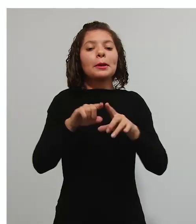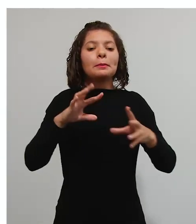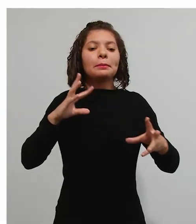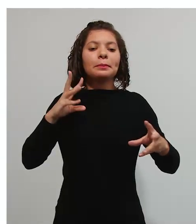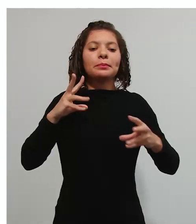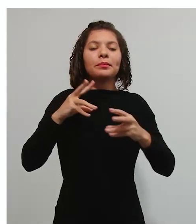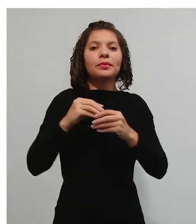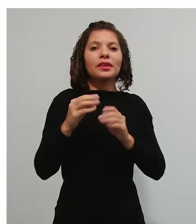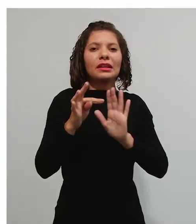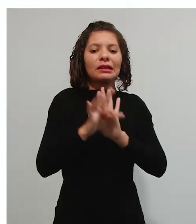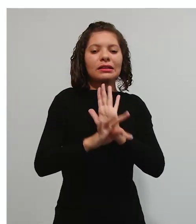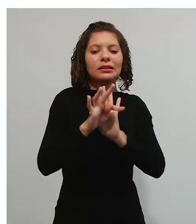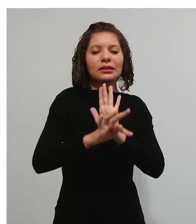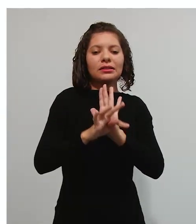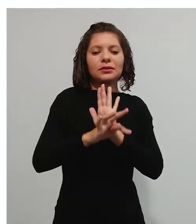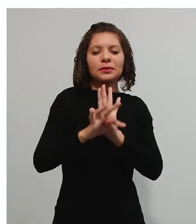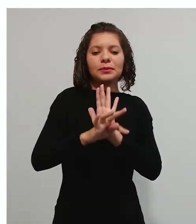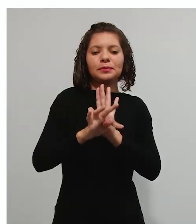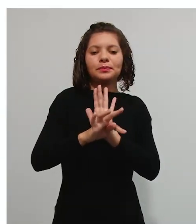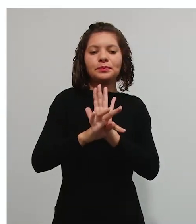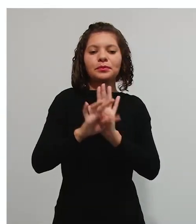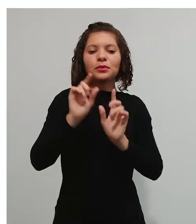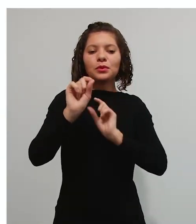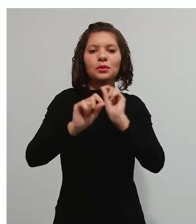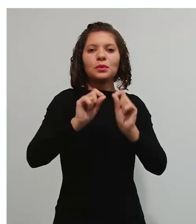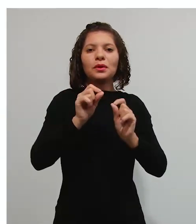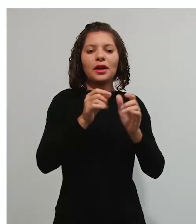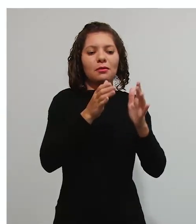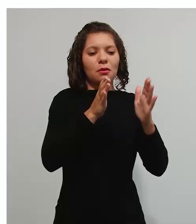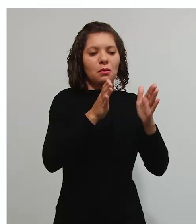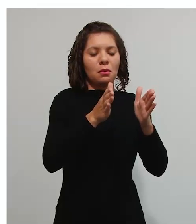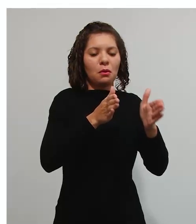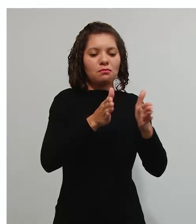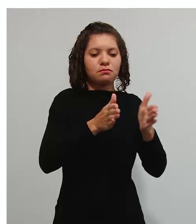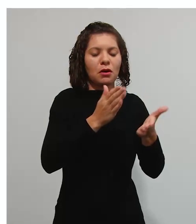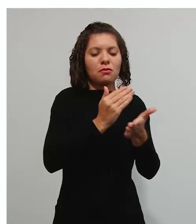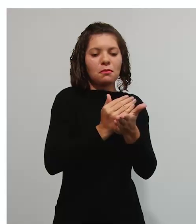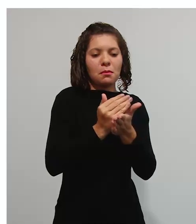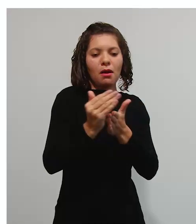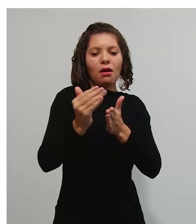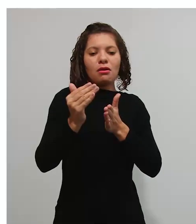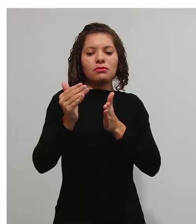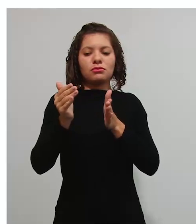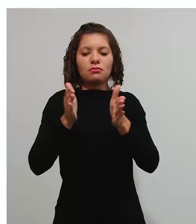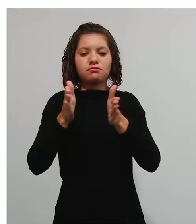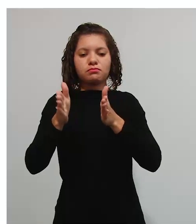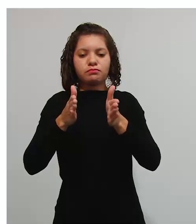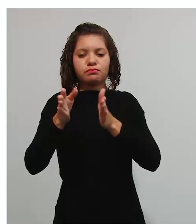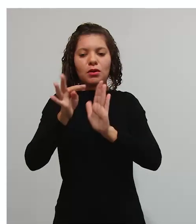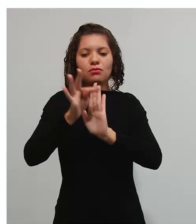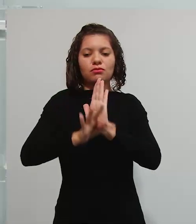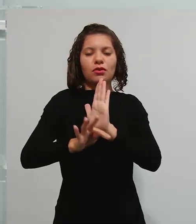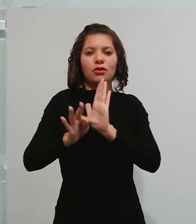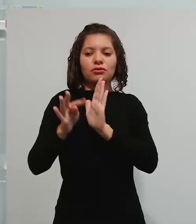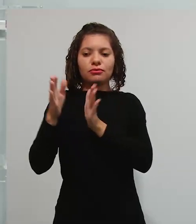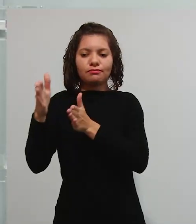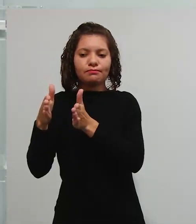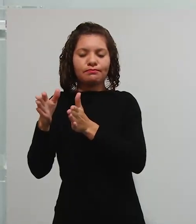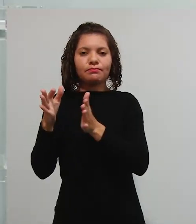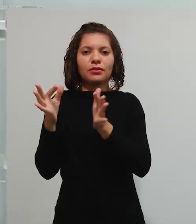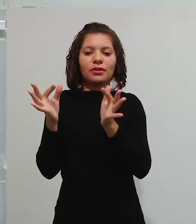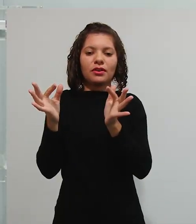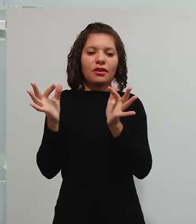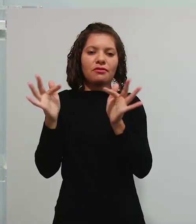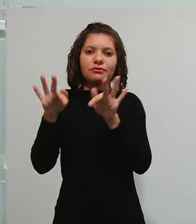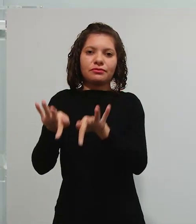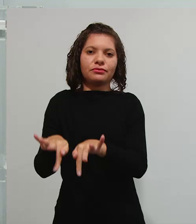Revisar se o texto apresenta progressão textual, isto é, começo, meio e fim, porque a gente não vai ficar o tempo todo repetindo